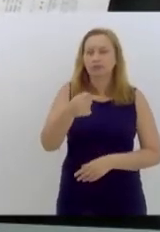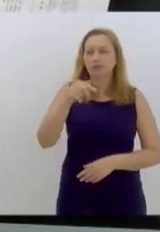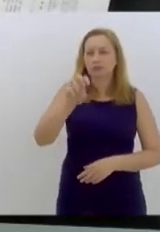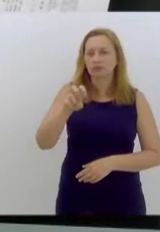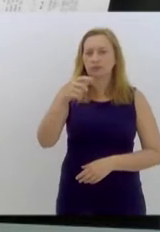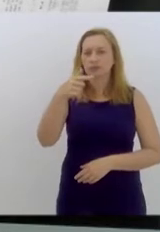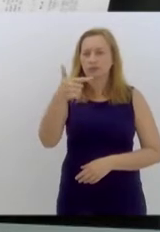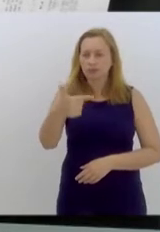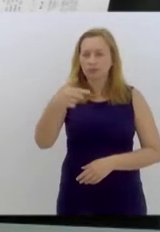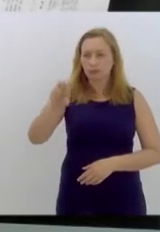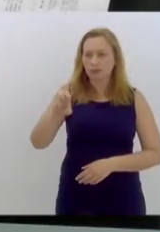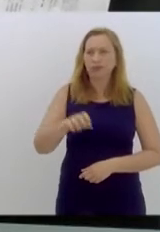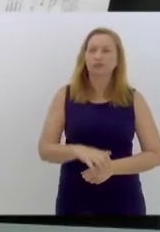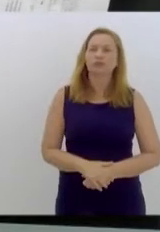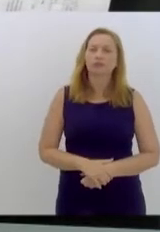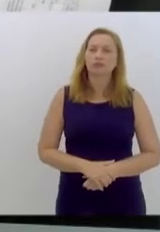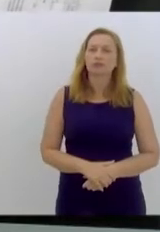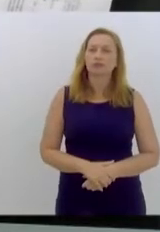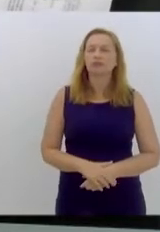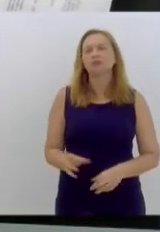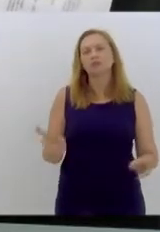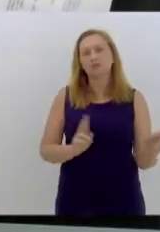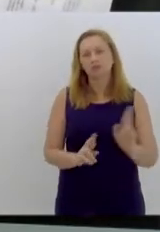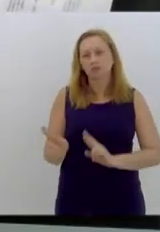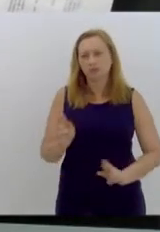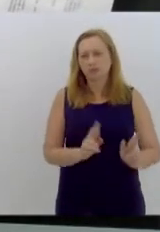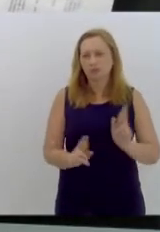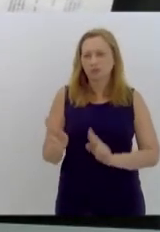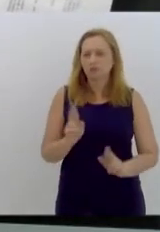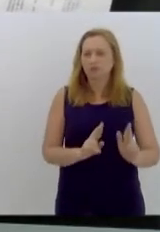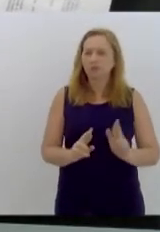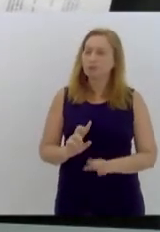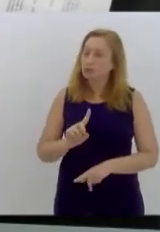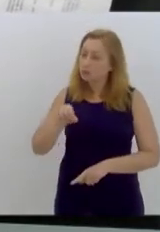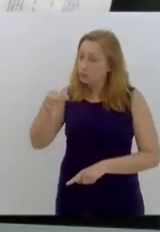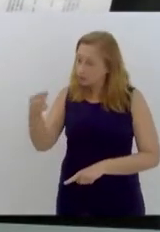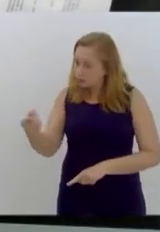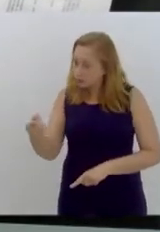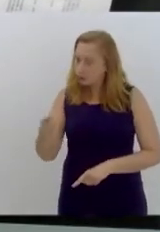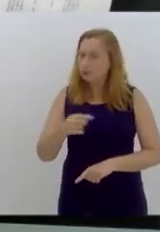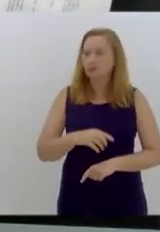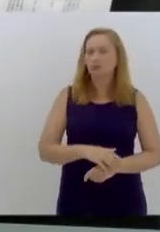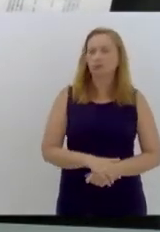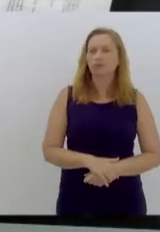75-25. Com relação ao outro critério, que é